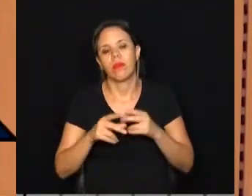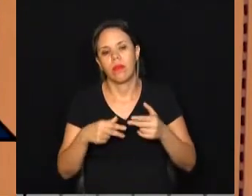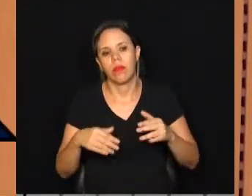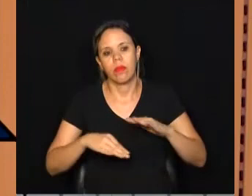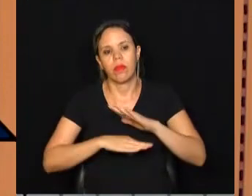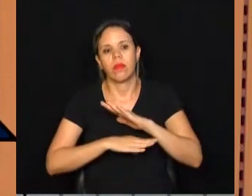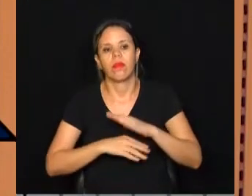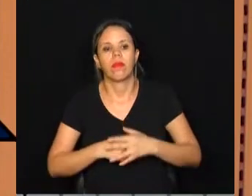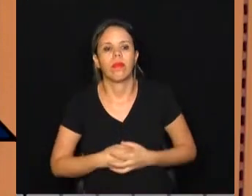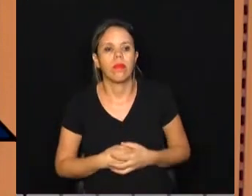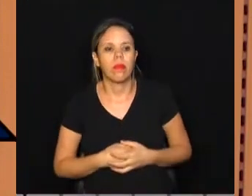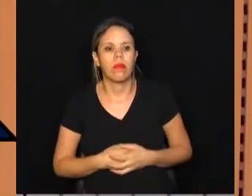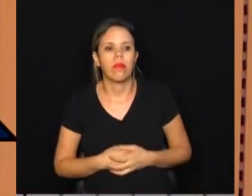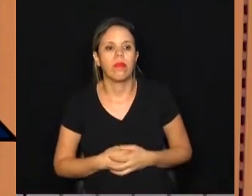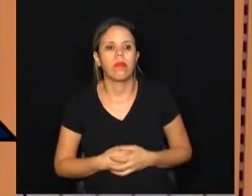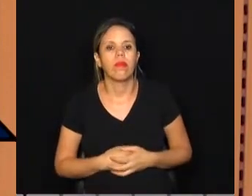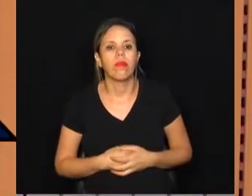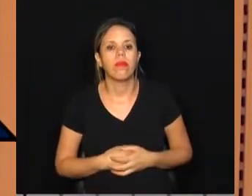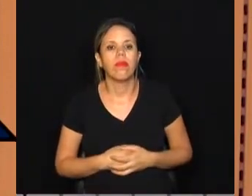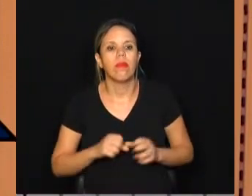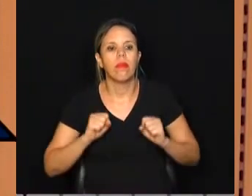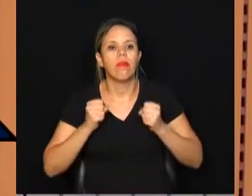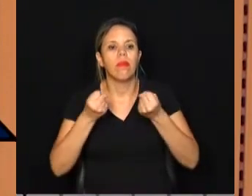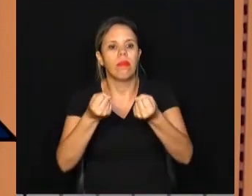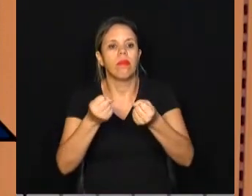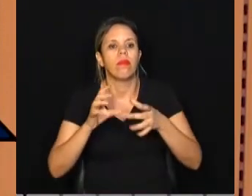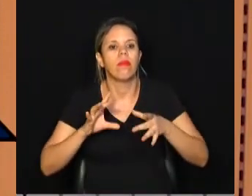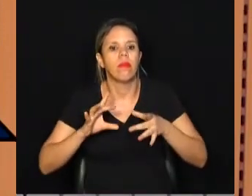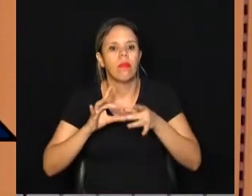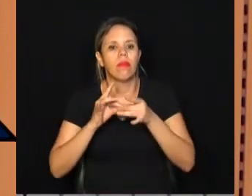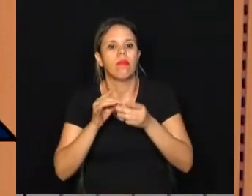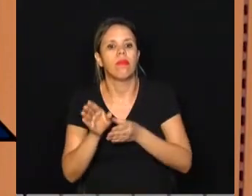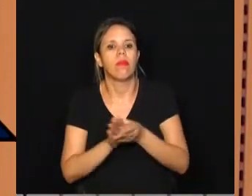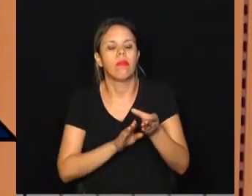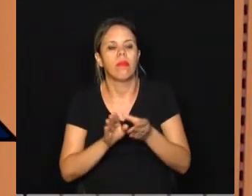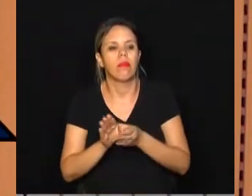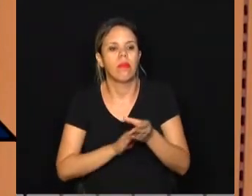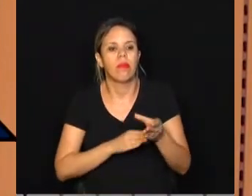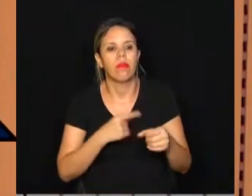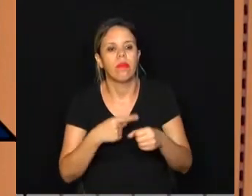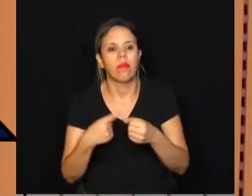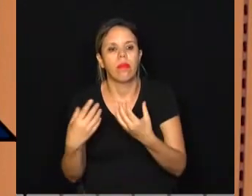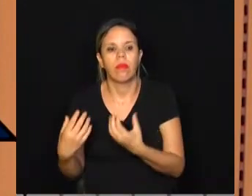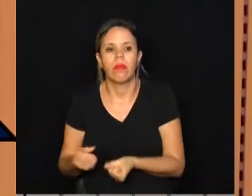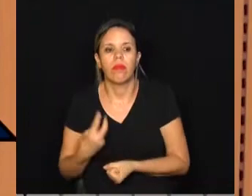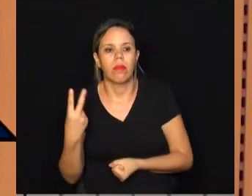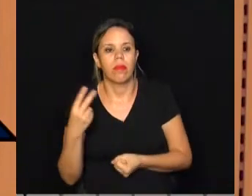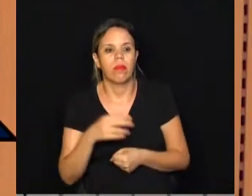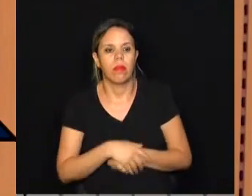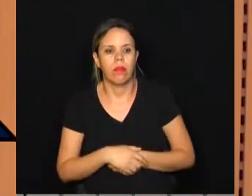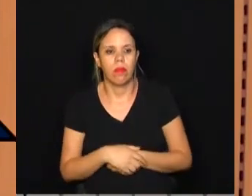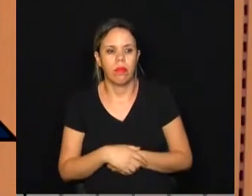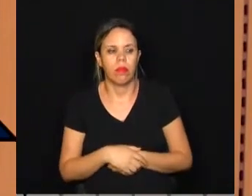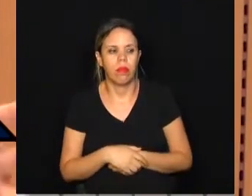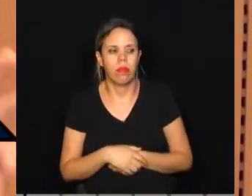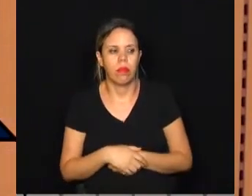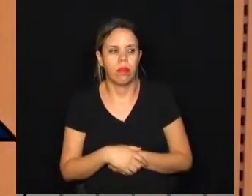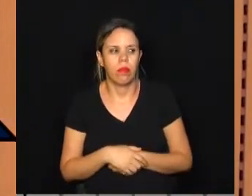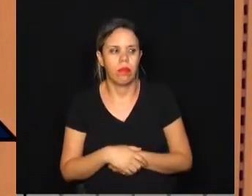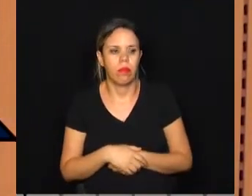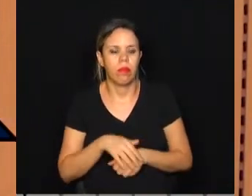Câmara Municipal, o fortalecimento do Conselho num reconhecimento